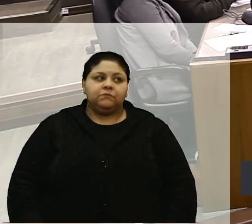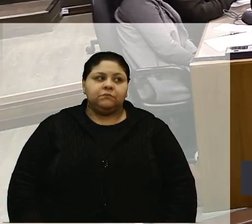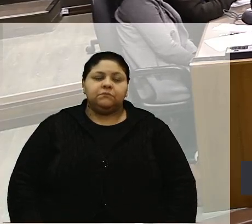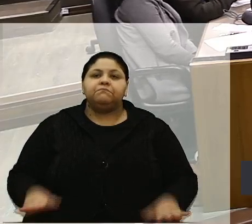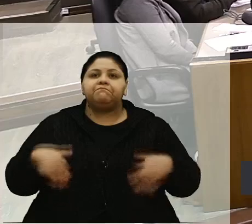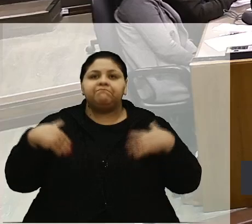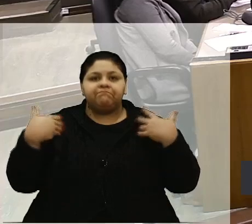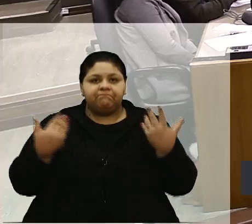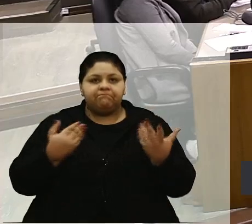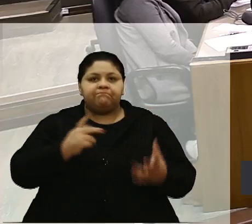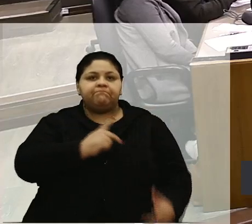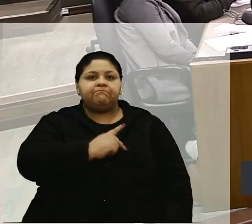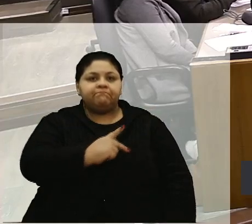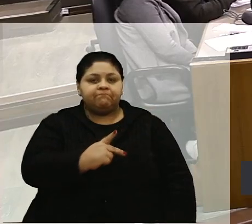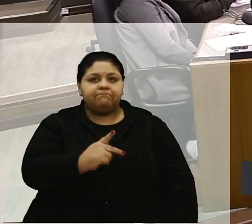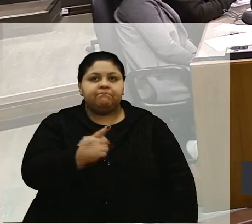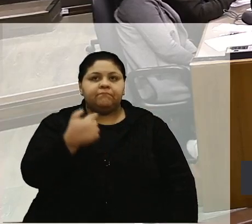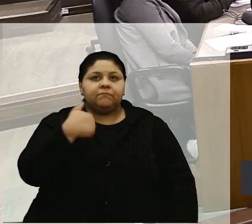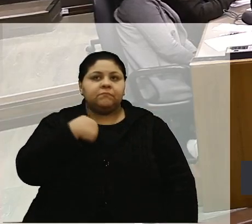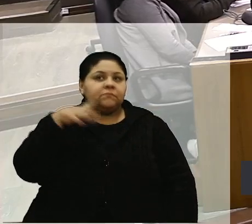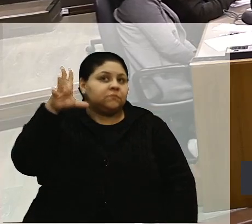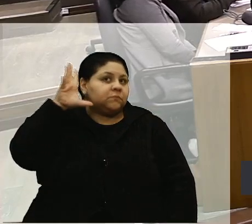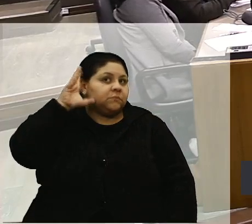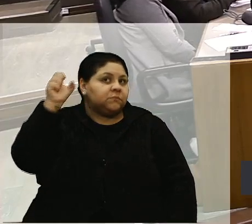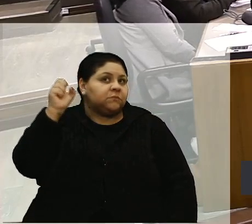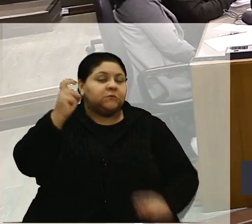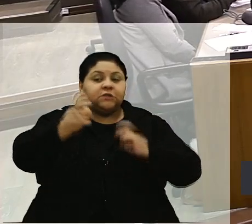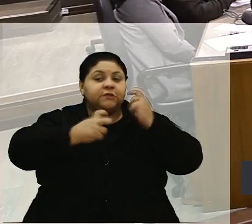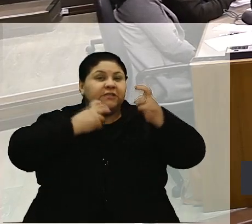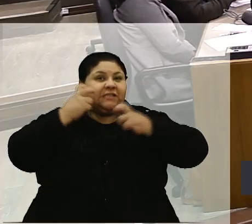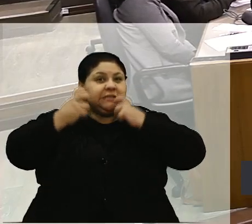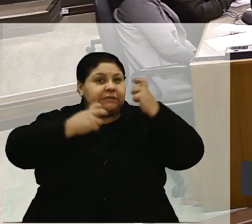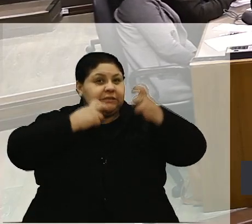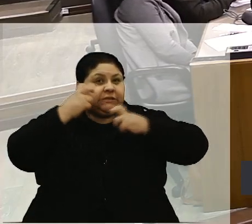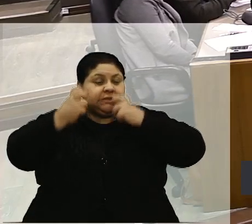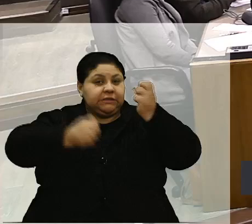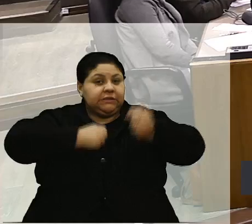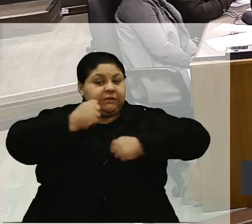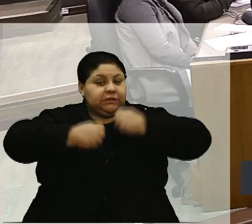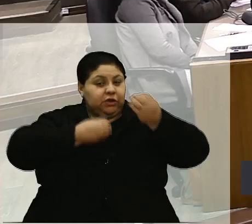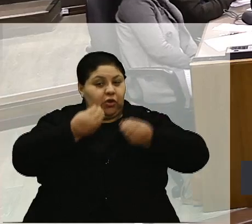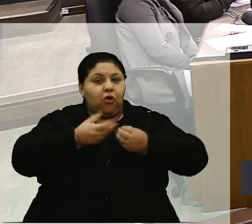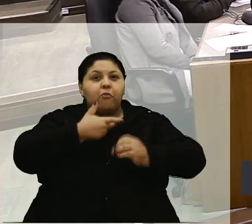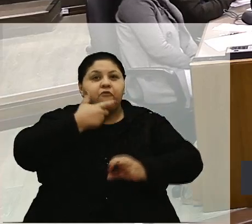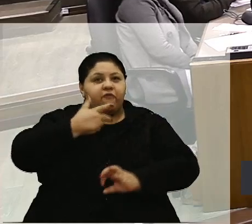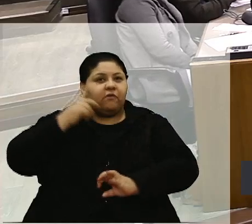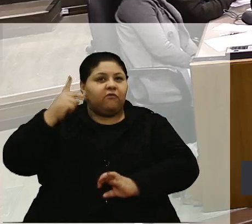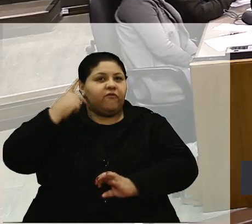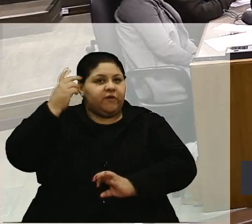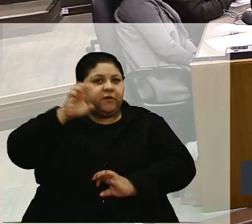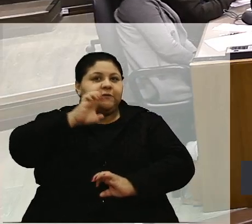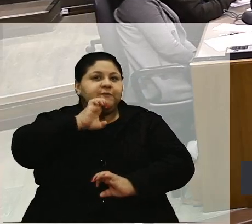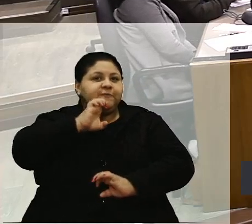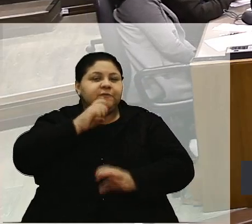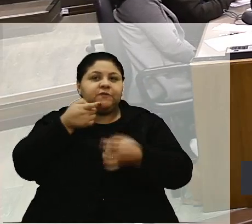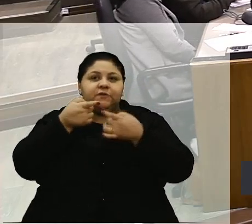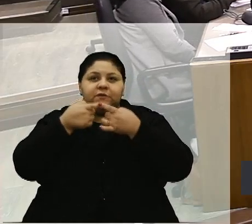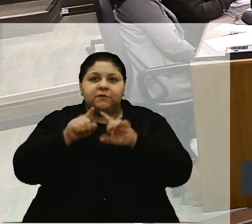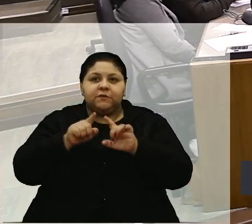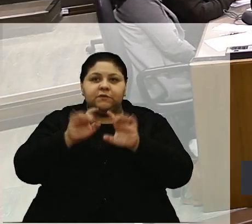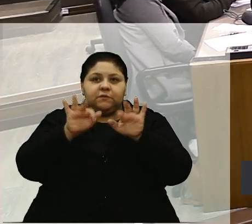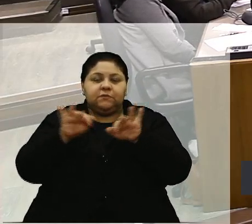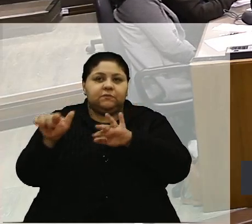Bom, presidente, eu ouvi também uns gritos histéricos aqui, como disse a vereadora Estela, mas esse final de semana